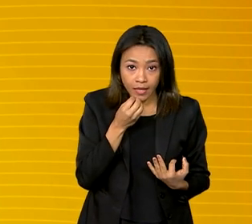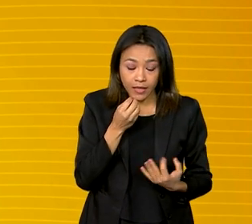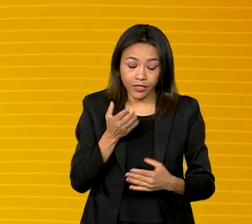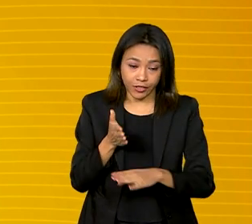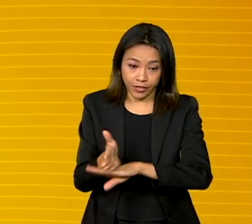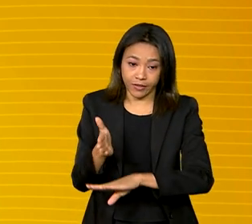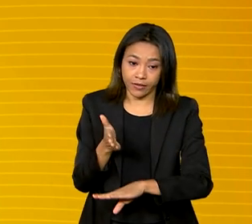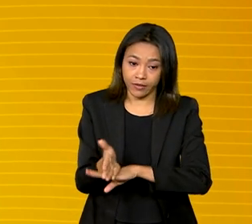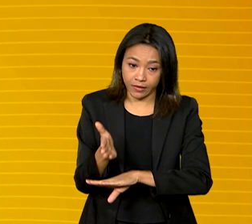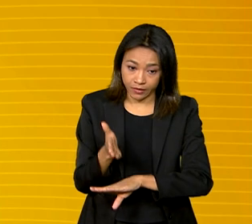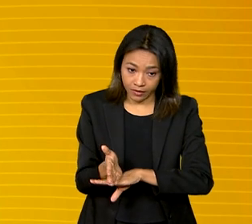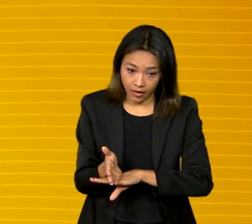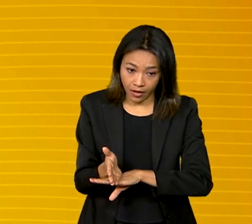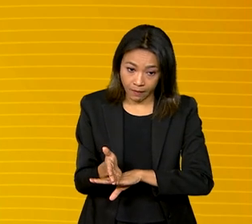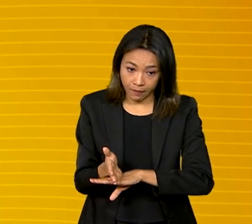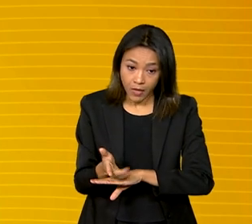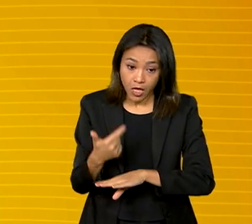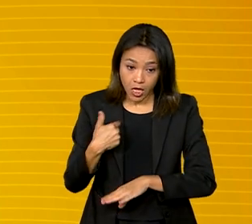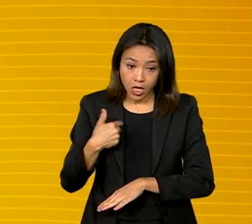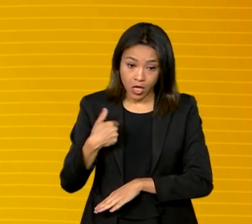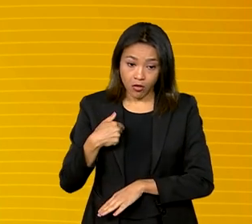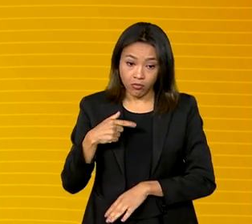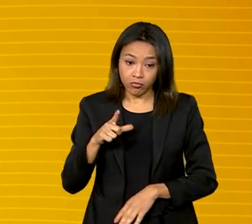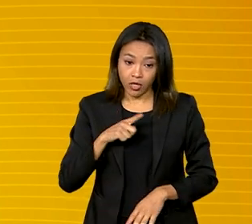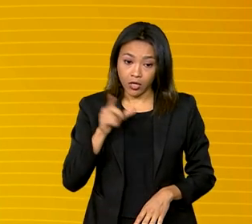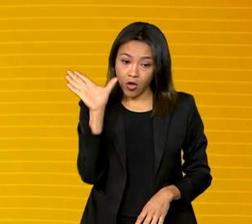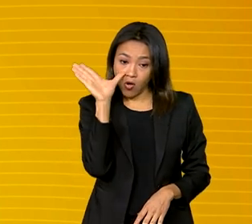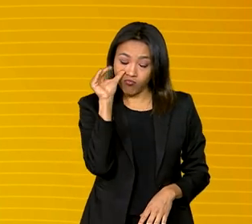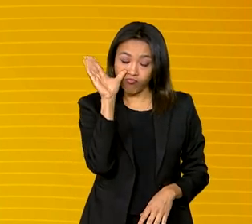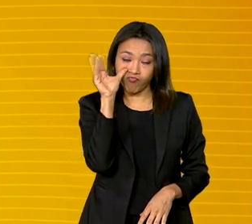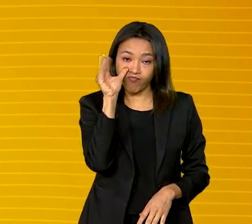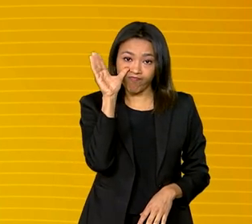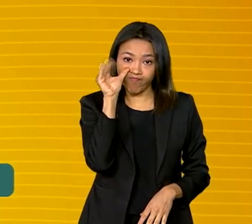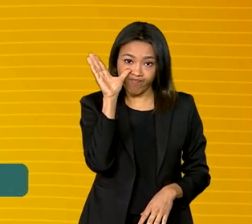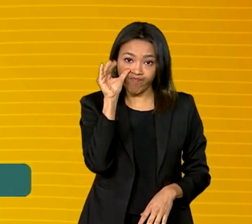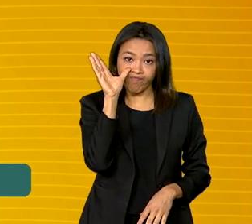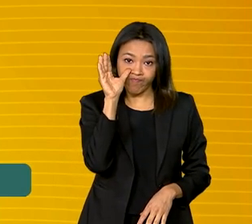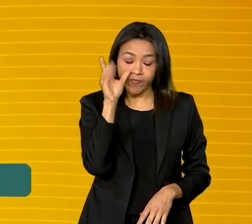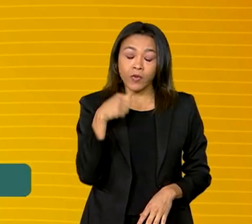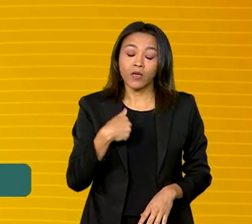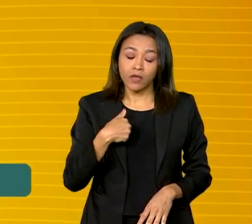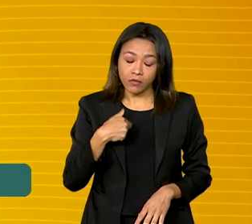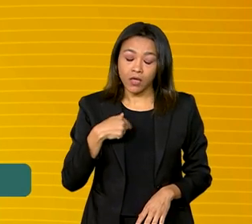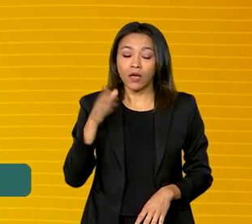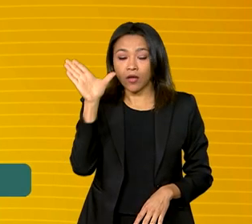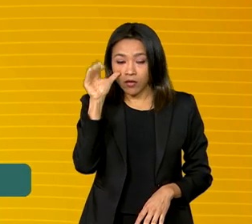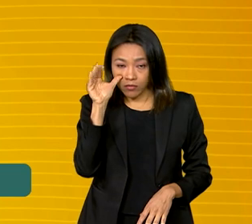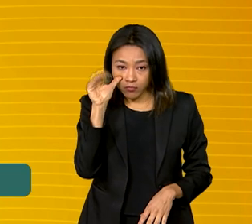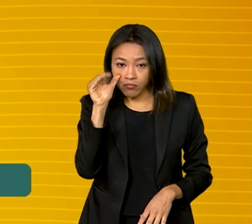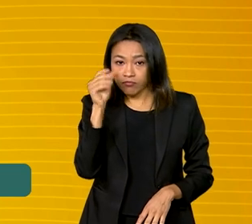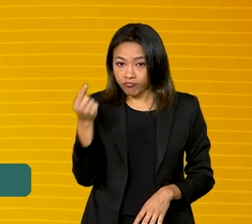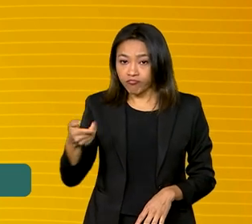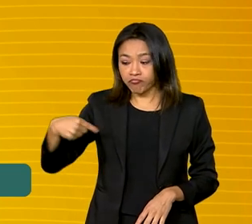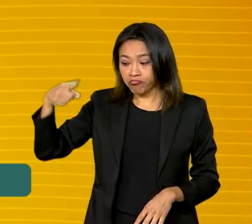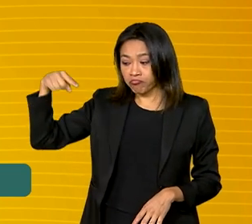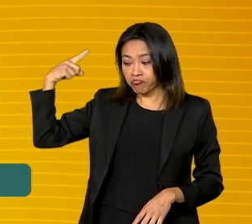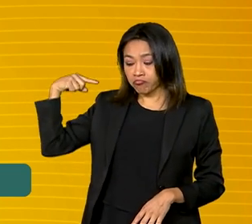novos empreendimentos, e eu tenho assistido isso, gente. Eu tenho assistido nos últimos dias várias